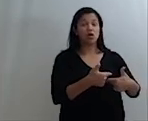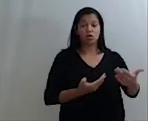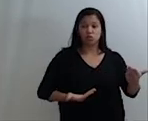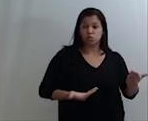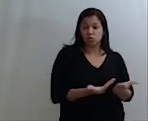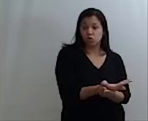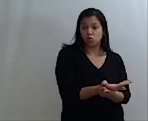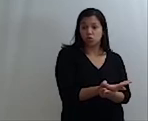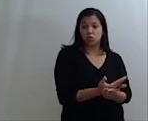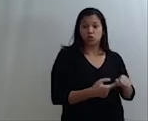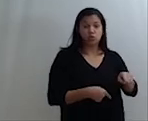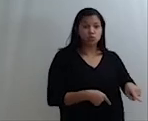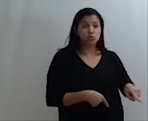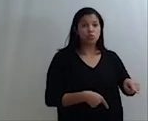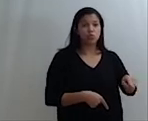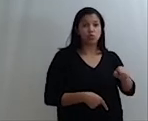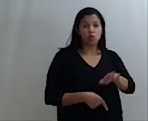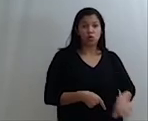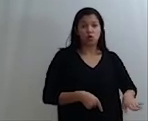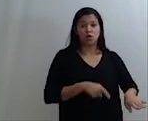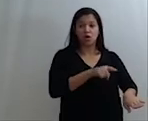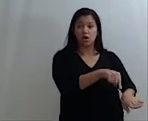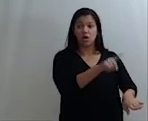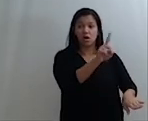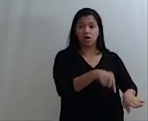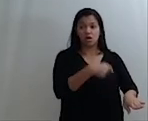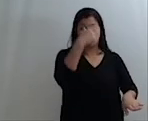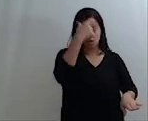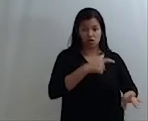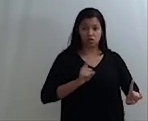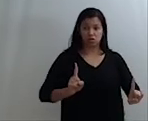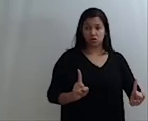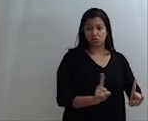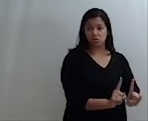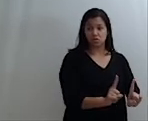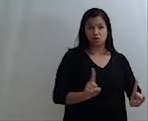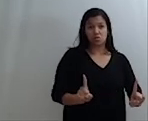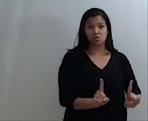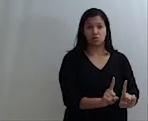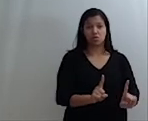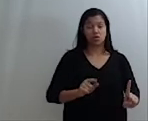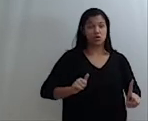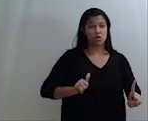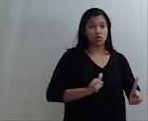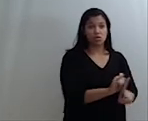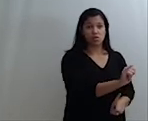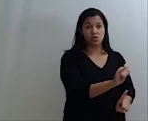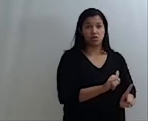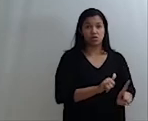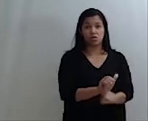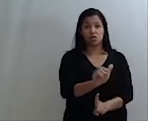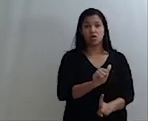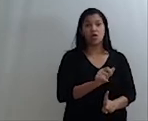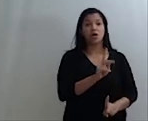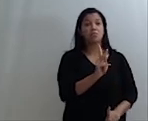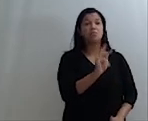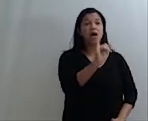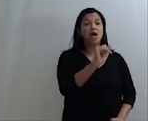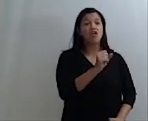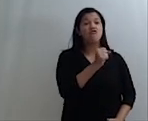vulneráveis valendo-se de sua proximidade com as vítimas o pai e o avô das